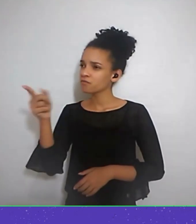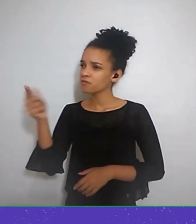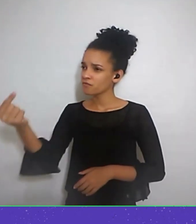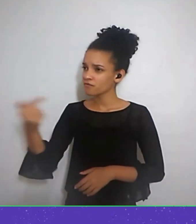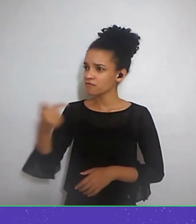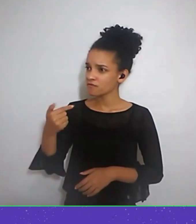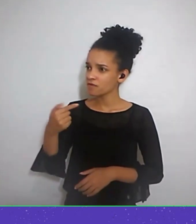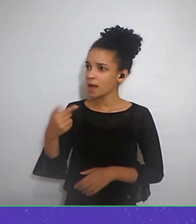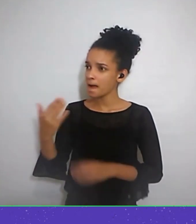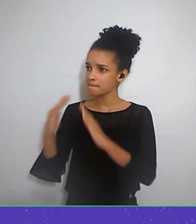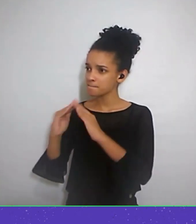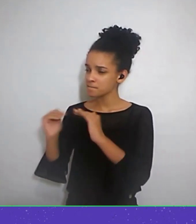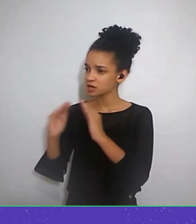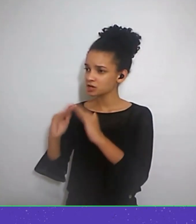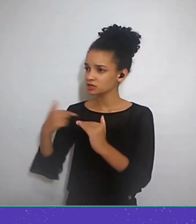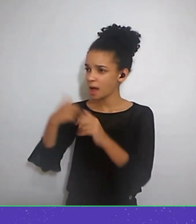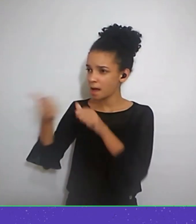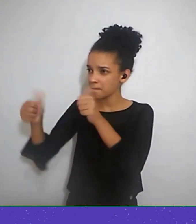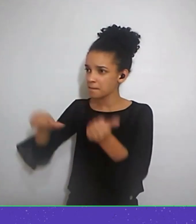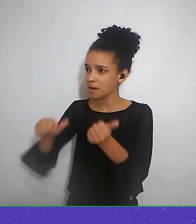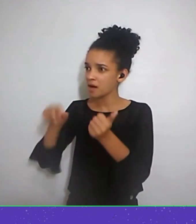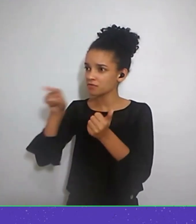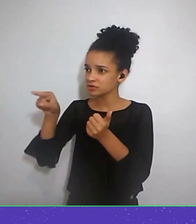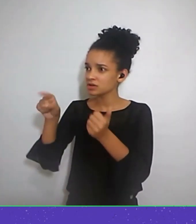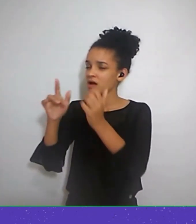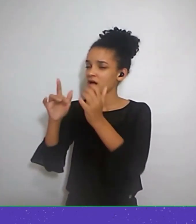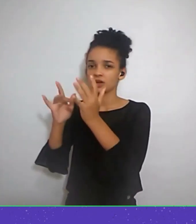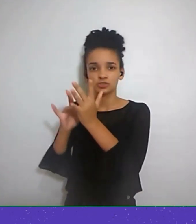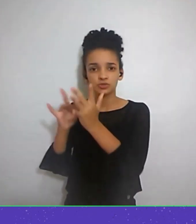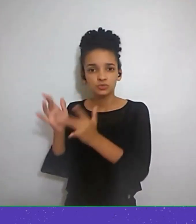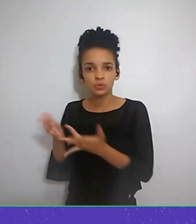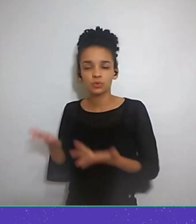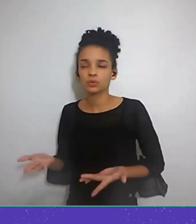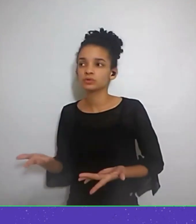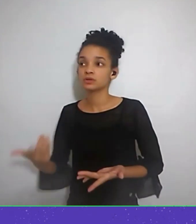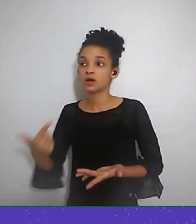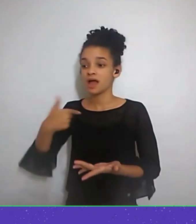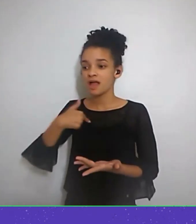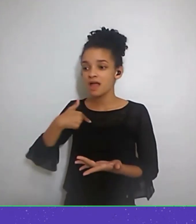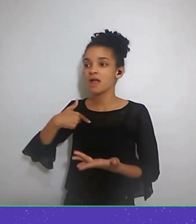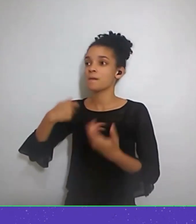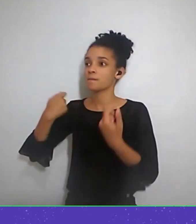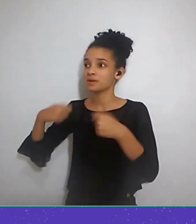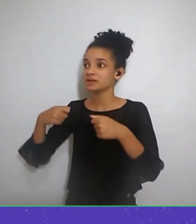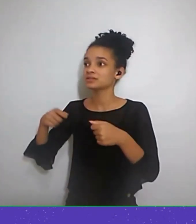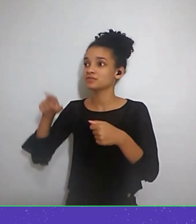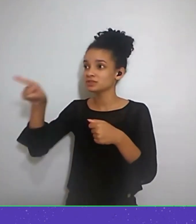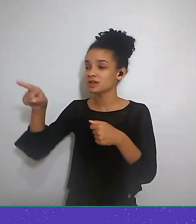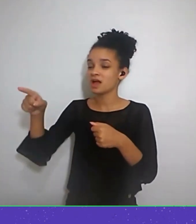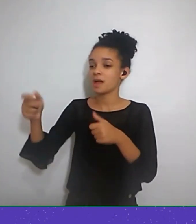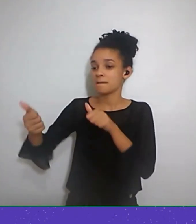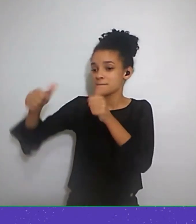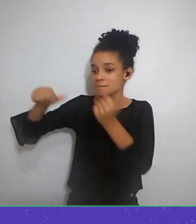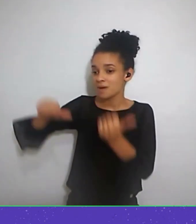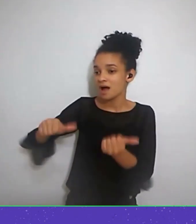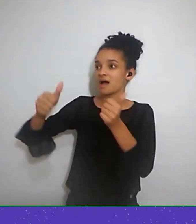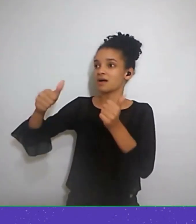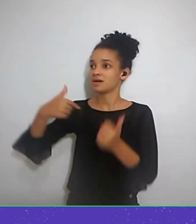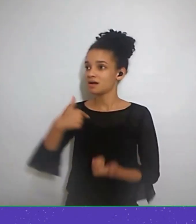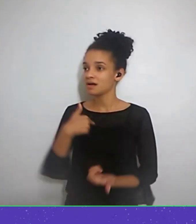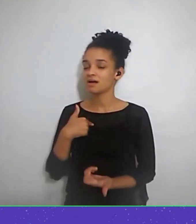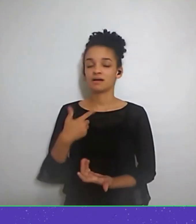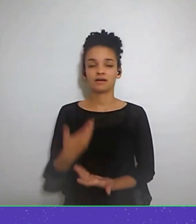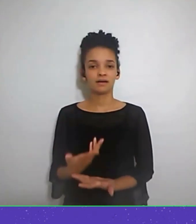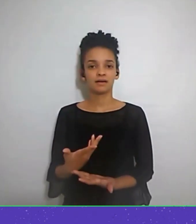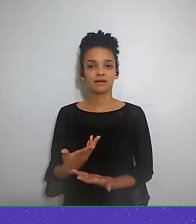disse que convém cumprir toda a justiça, isto é, tudo que o Pai determinou, vamos fazer. E Jesus